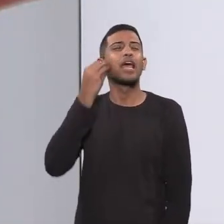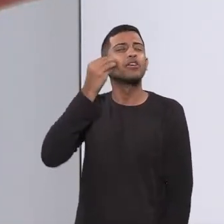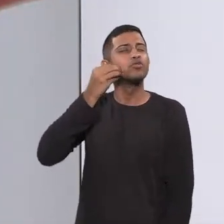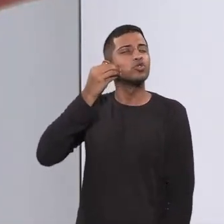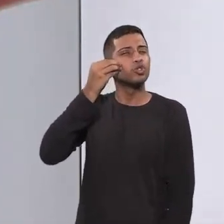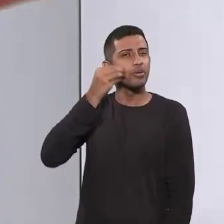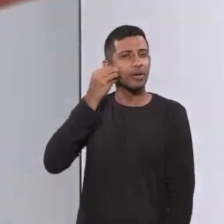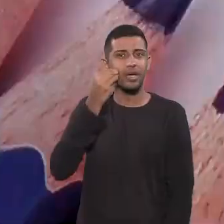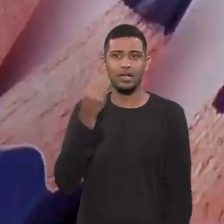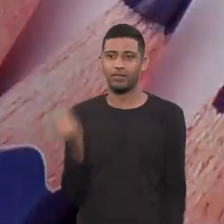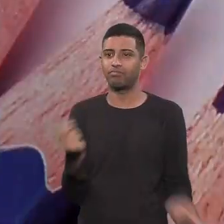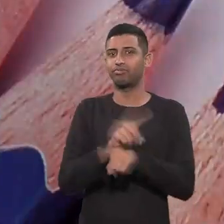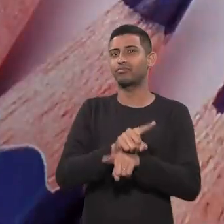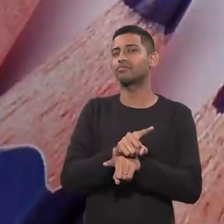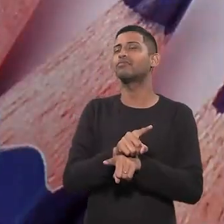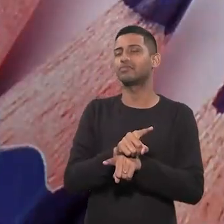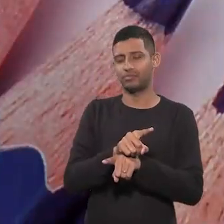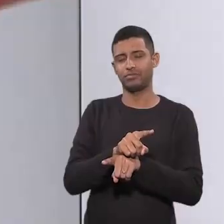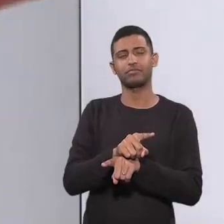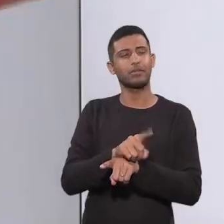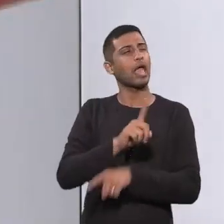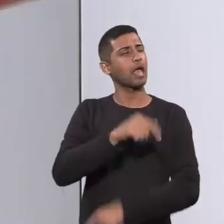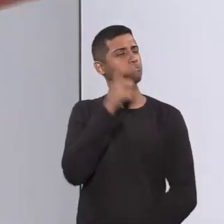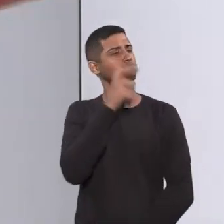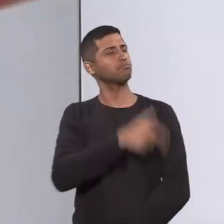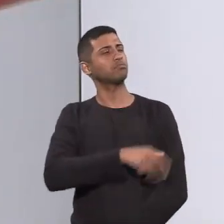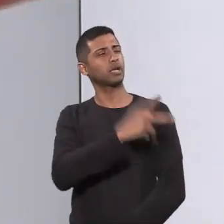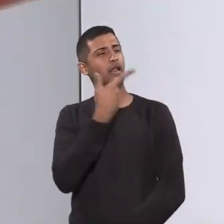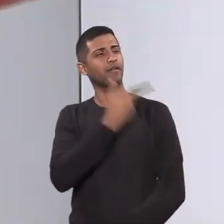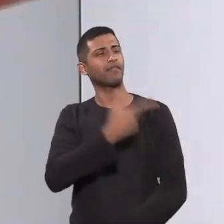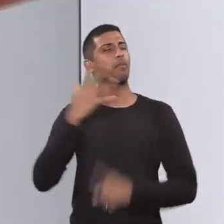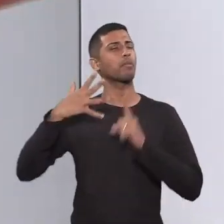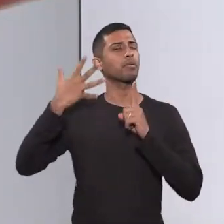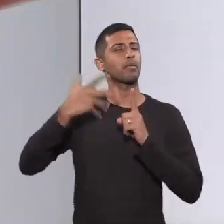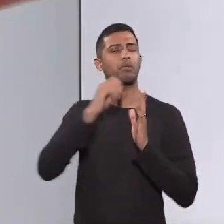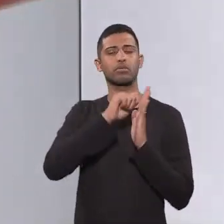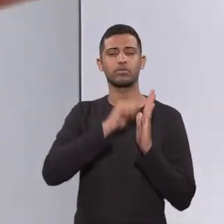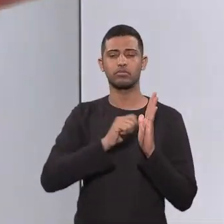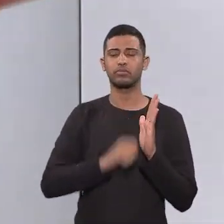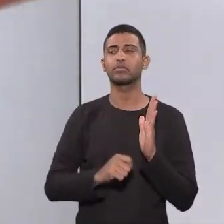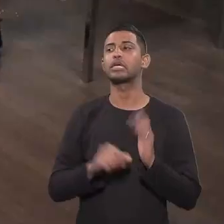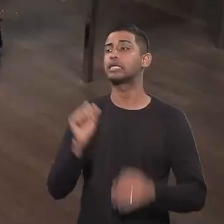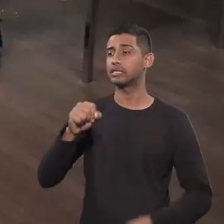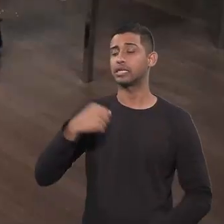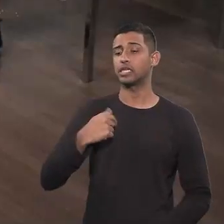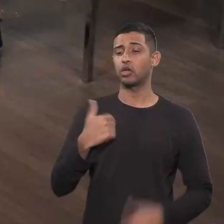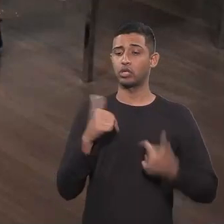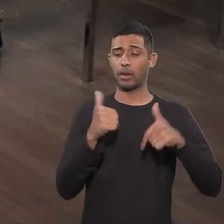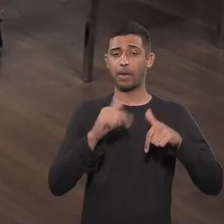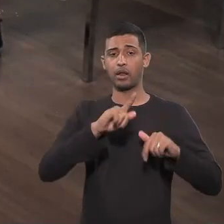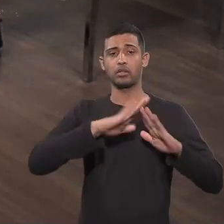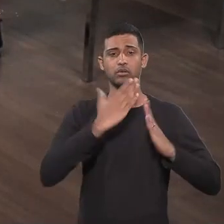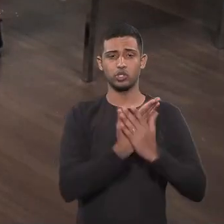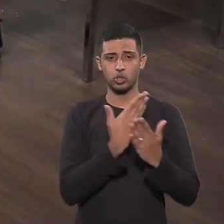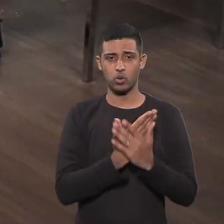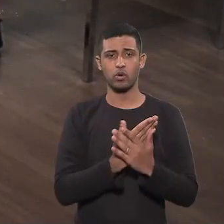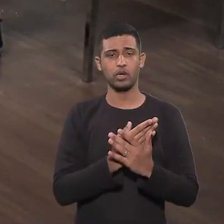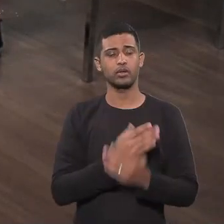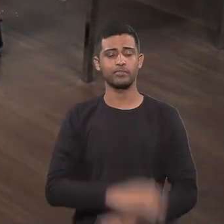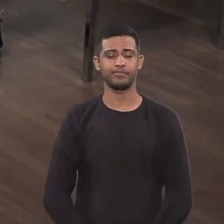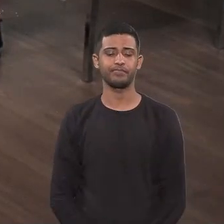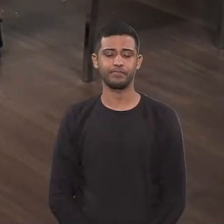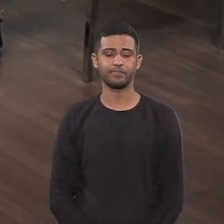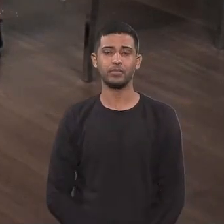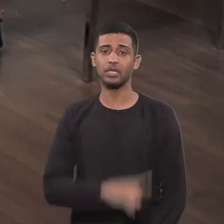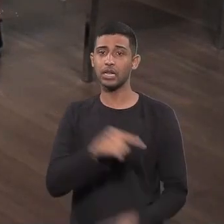de estar do contrário. E sobre isso eu acho muito interessante também, essa narrativa. A escola que eu trabalho, ela é